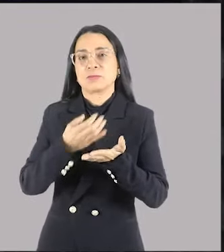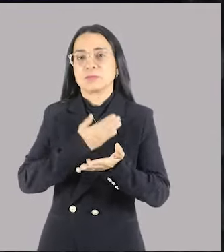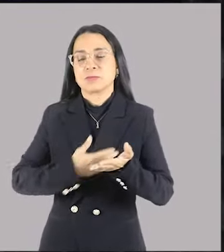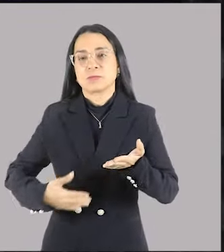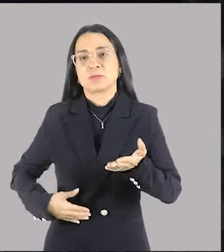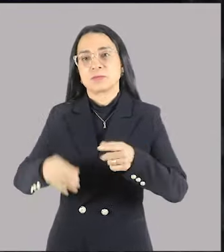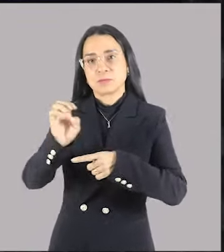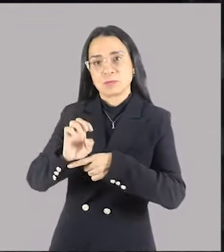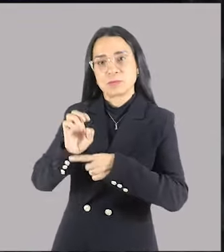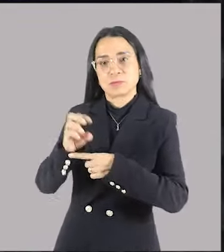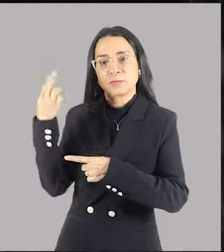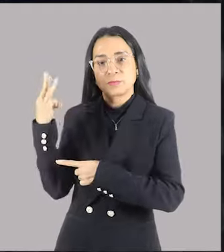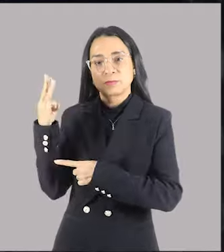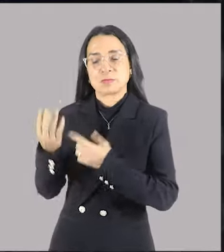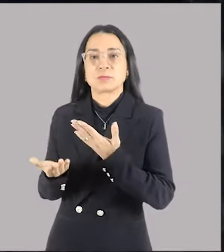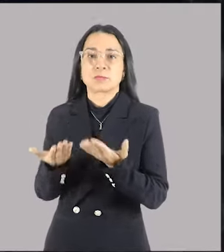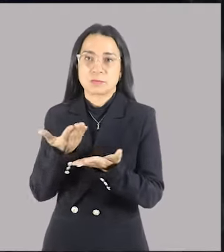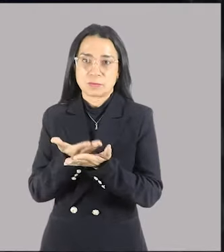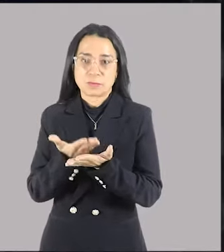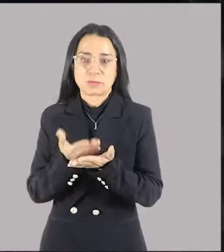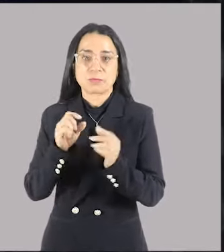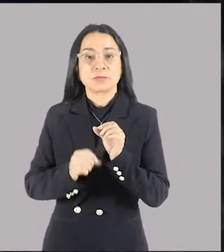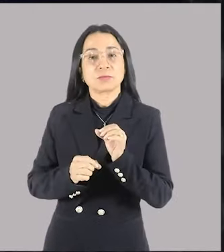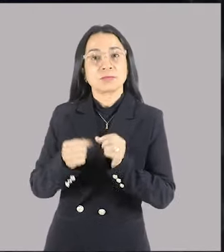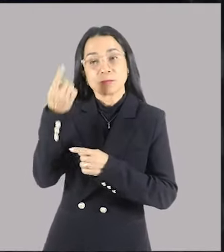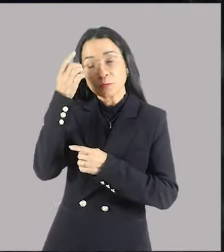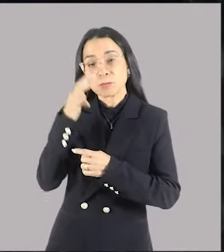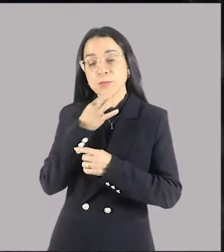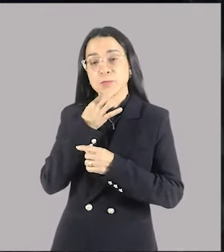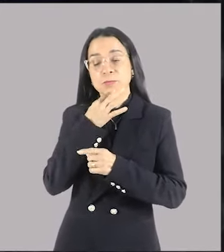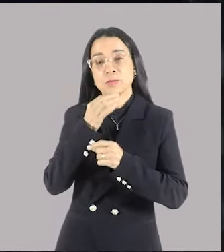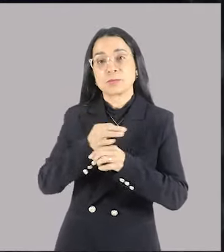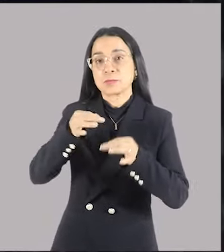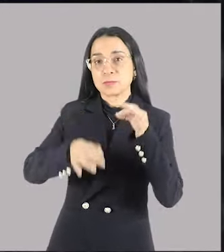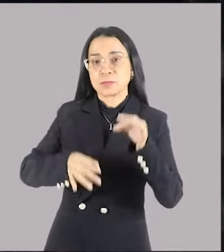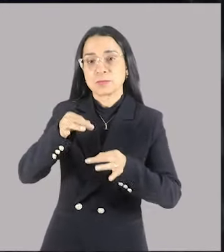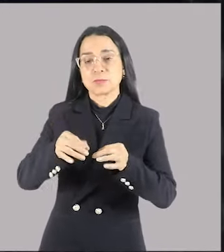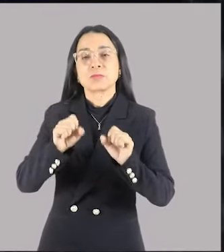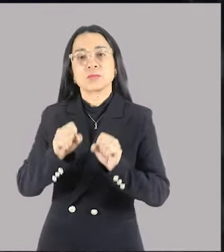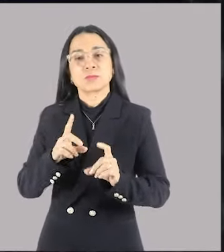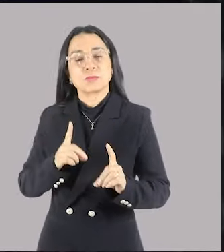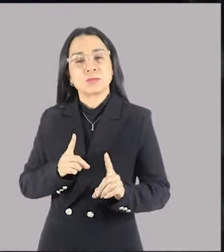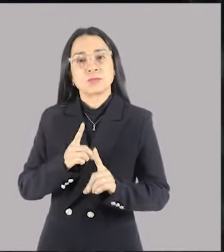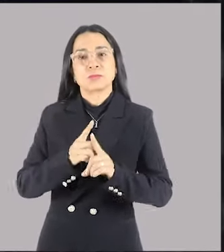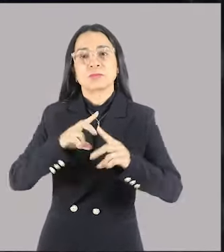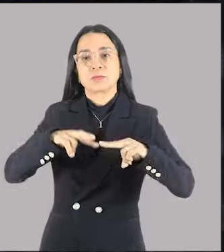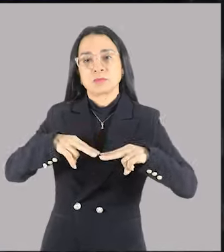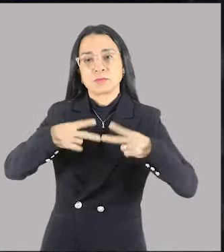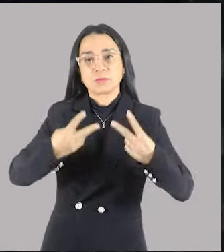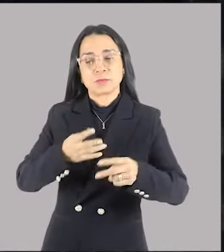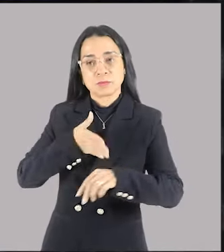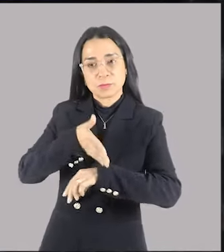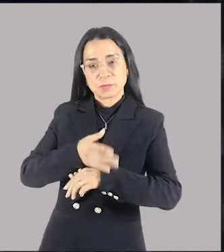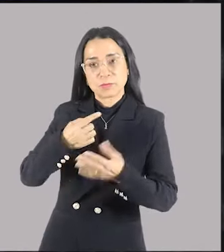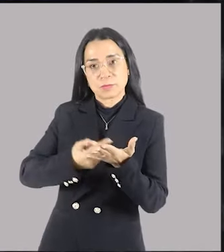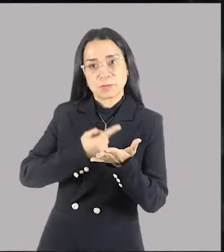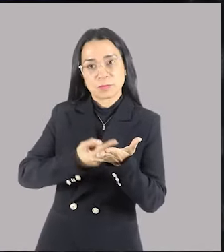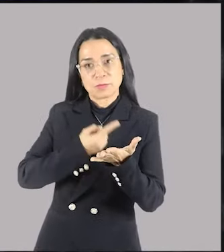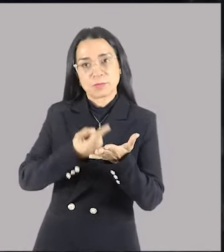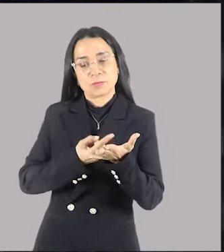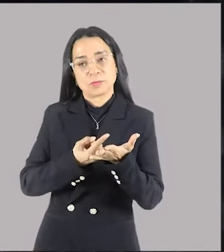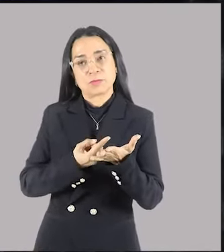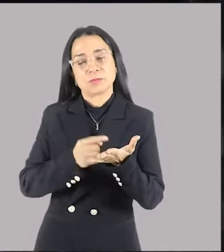do Maranhão naula de noções do direito vocêde encontrar o link para acessar a apostila abaixo